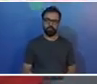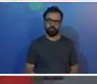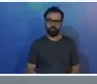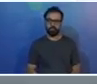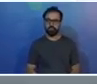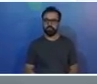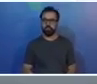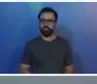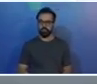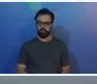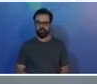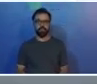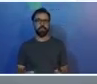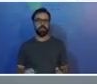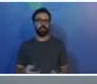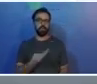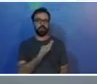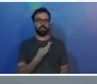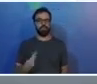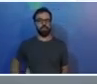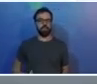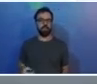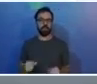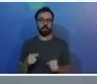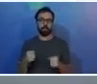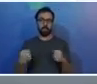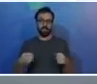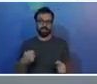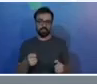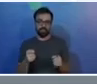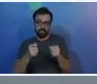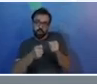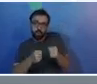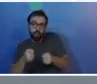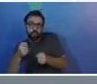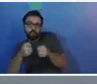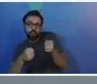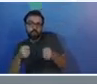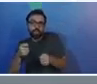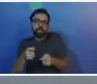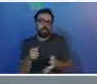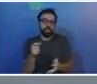precisa controlar o dinheiro que ele ganha dos impostos. Para quê? Para fazer as